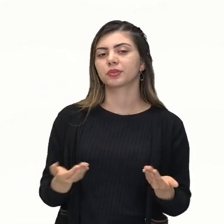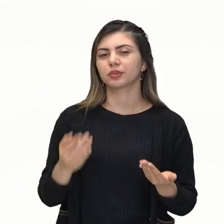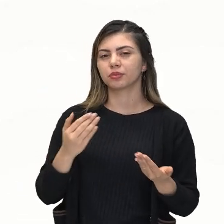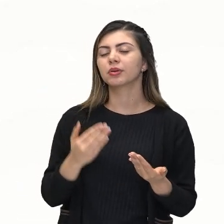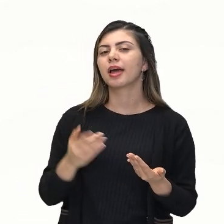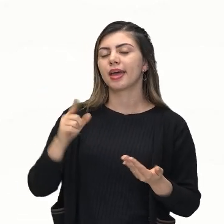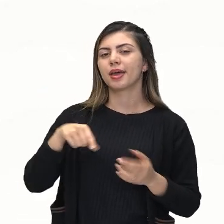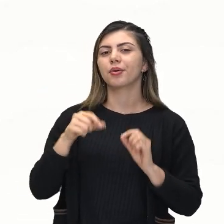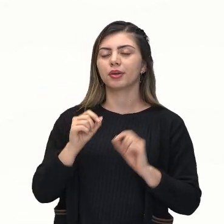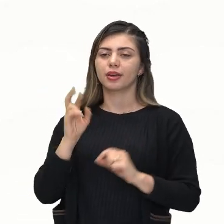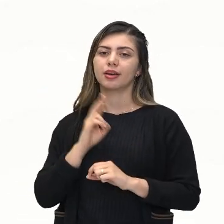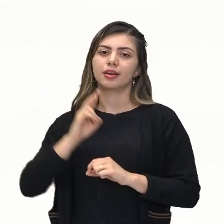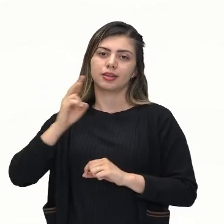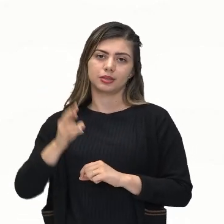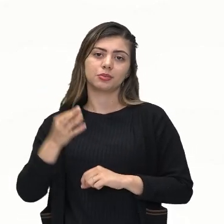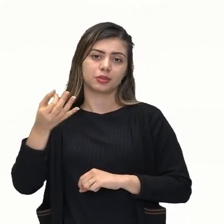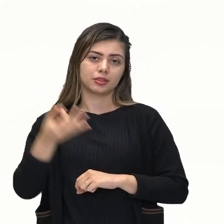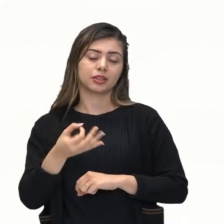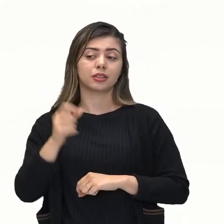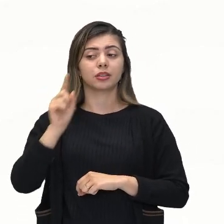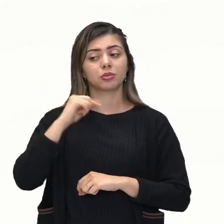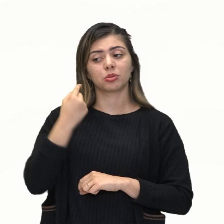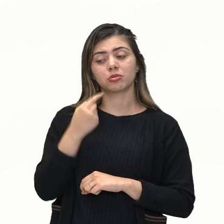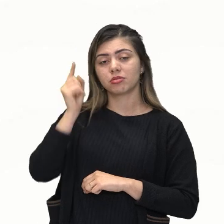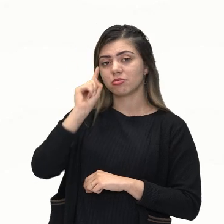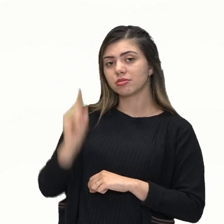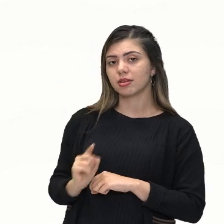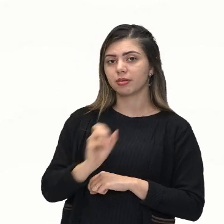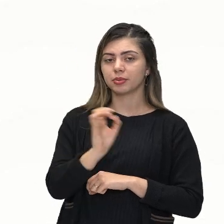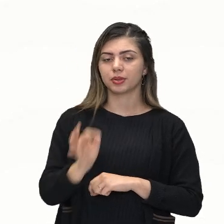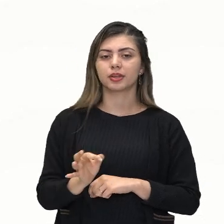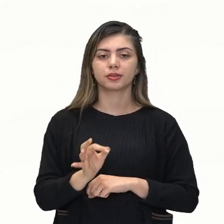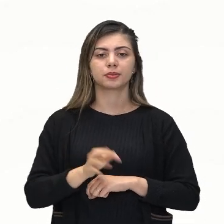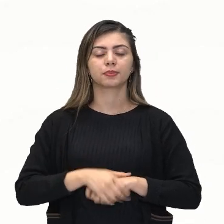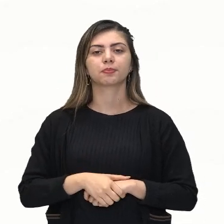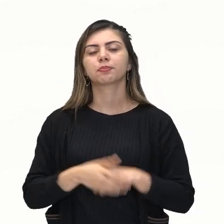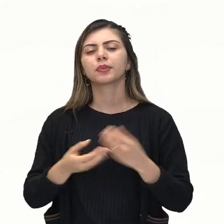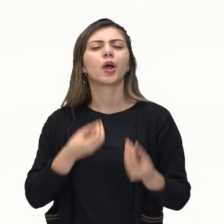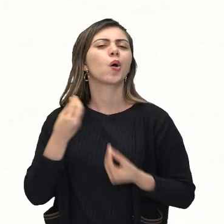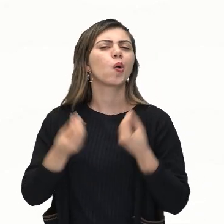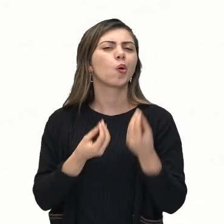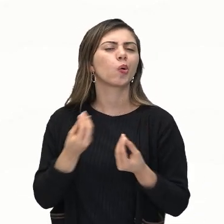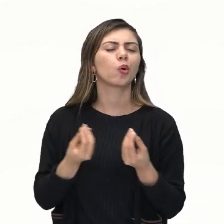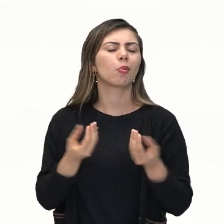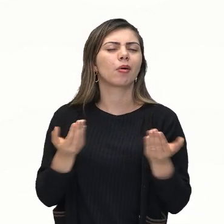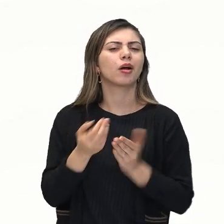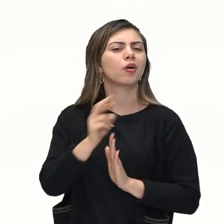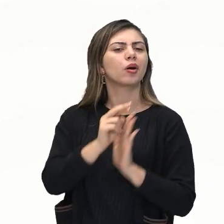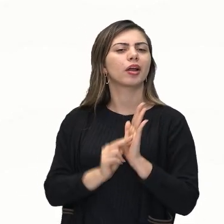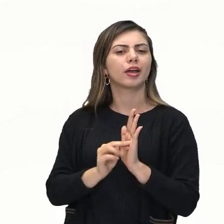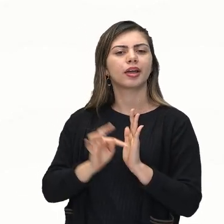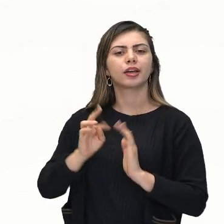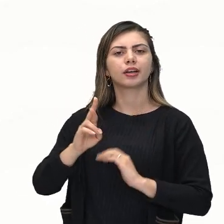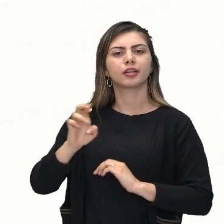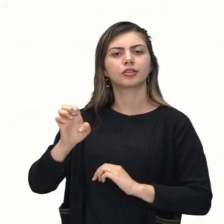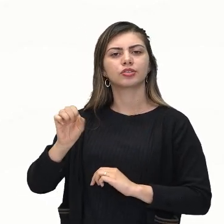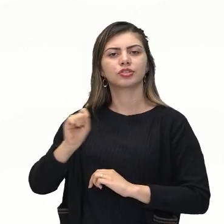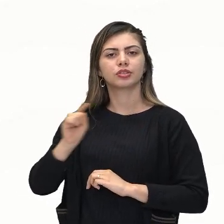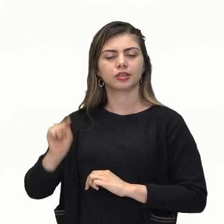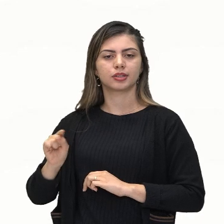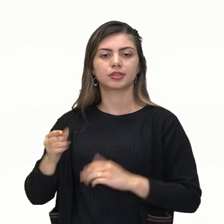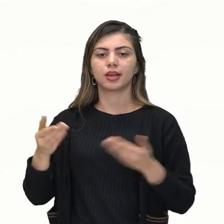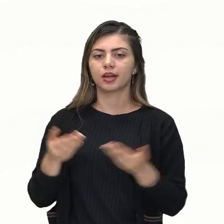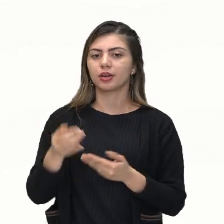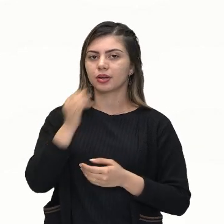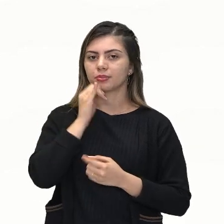exatamente o nosso valor desconhecido. Tudo bem? E aí, como é que funciona a nossa regra de 3? Vamos aplicar logo diretamente aqui em